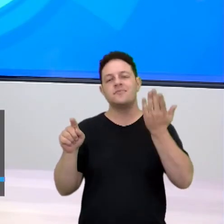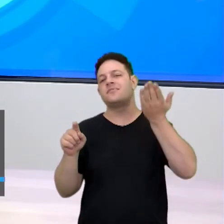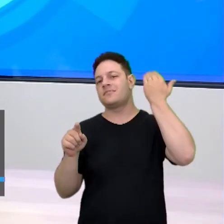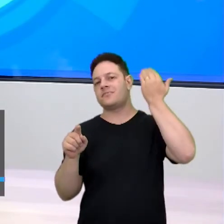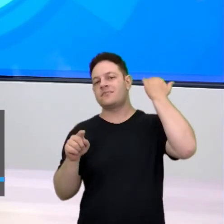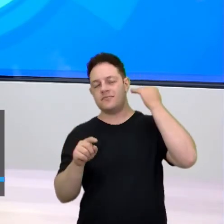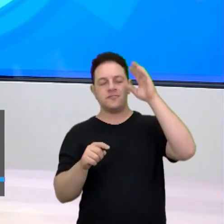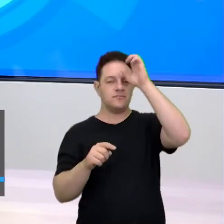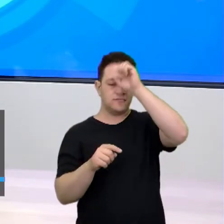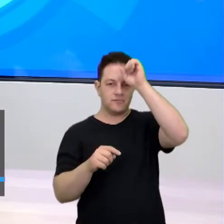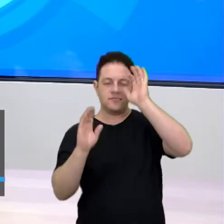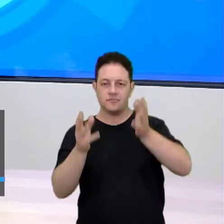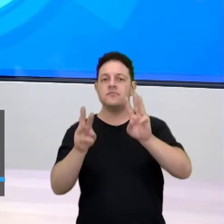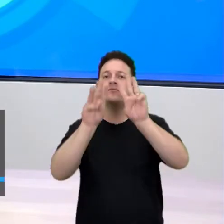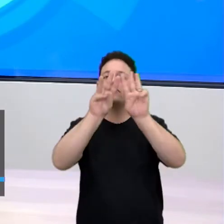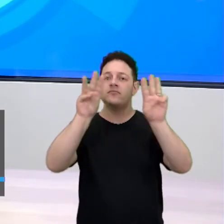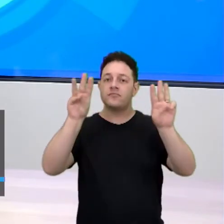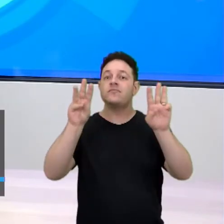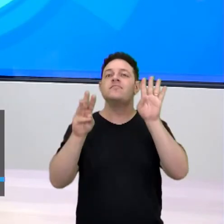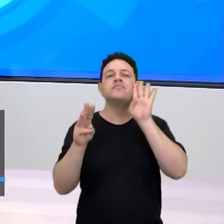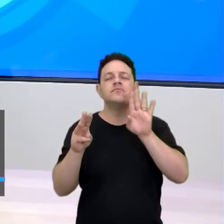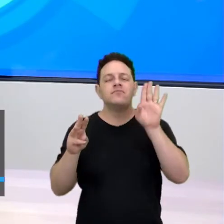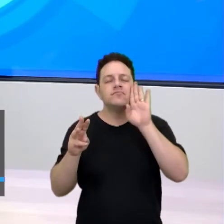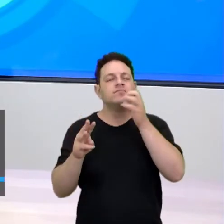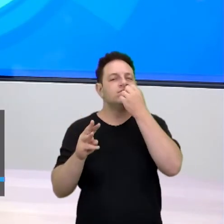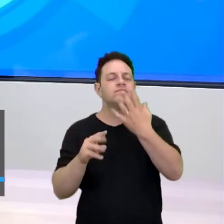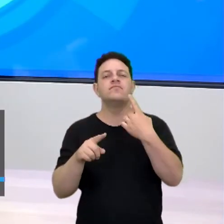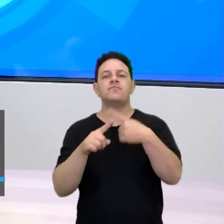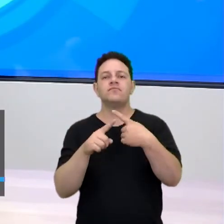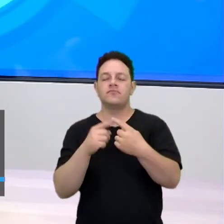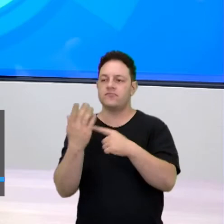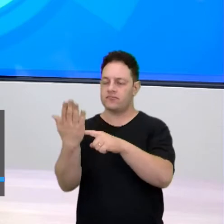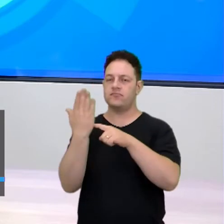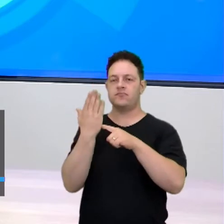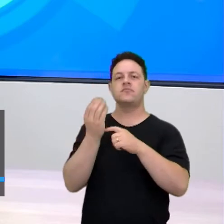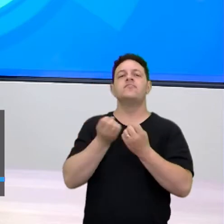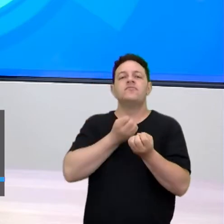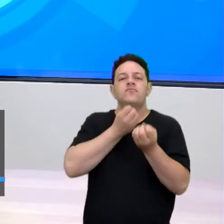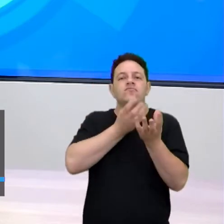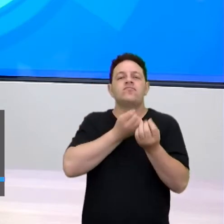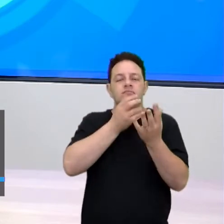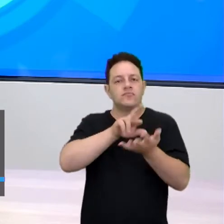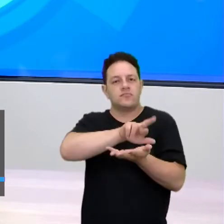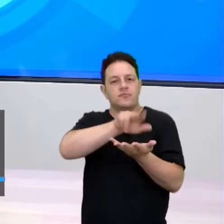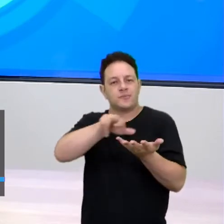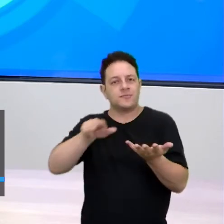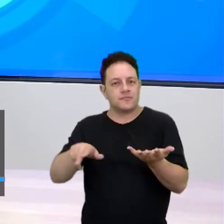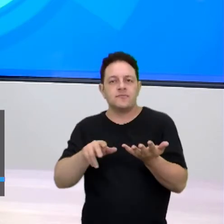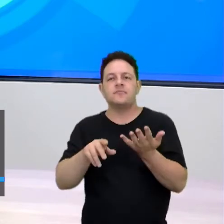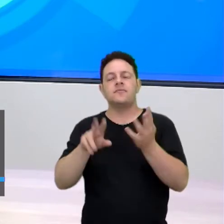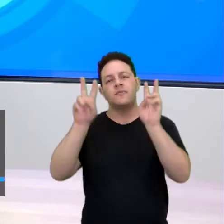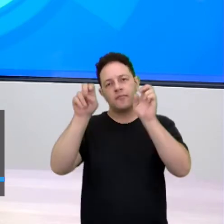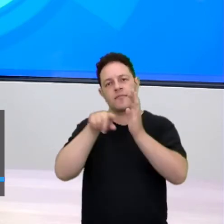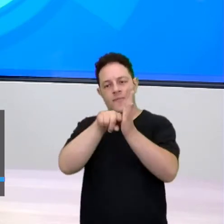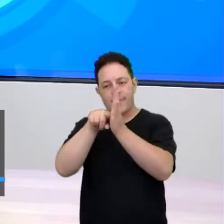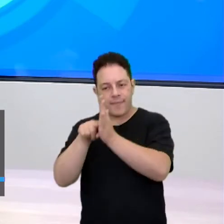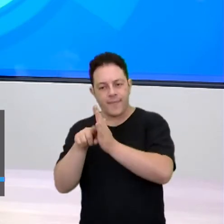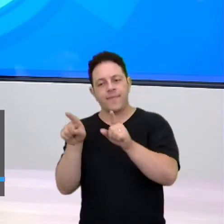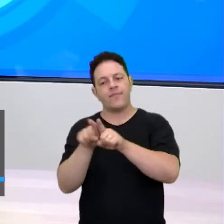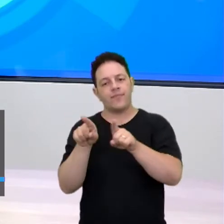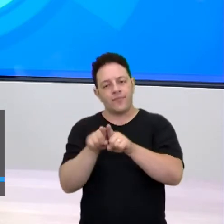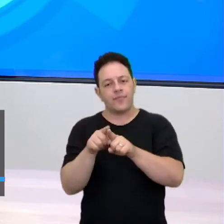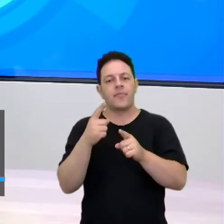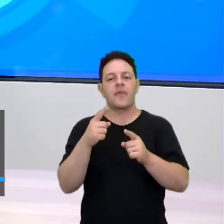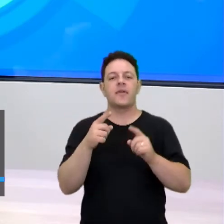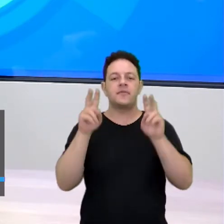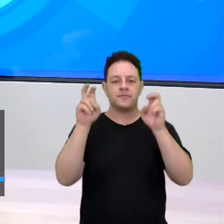é um site muito interessante porque ele dá vários dados, não só do censo, mas também dessas pesquisas aí, né, do